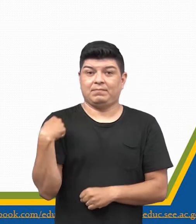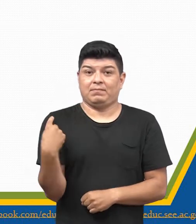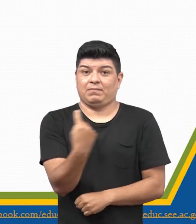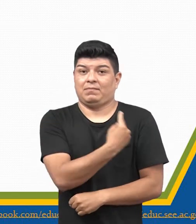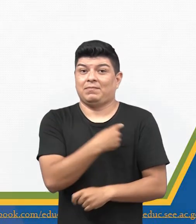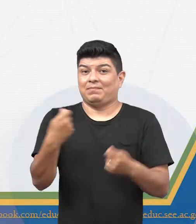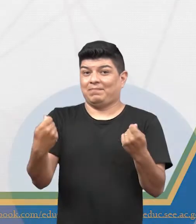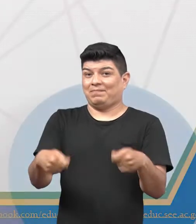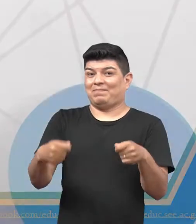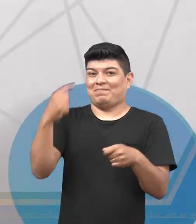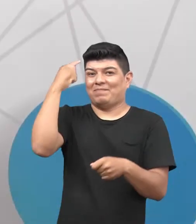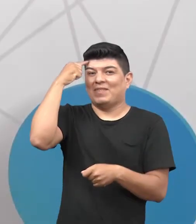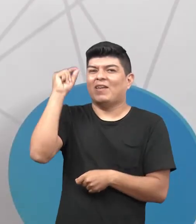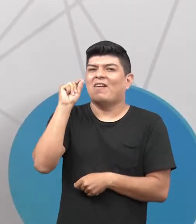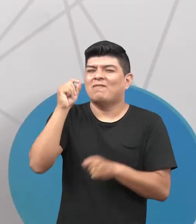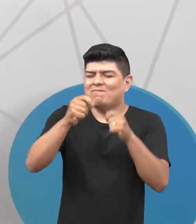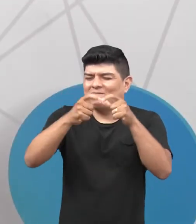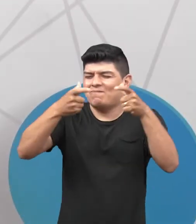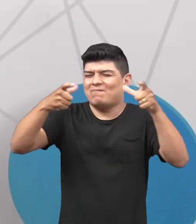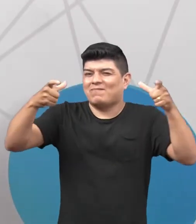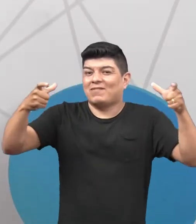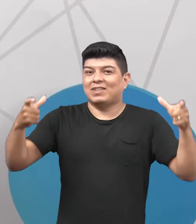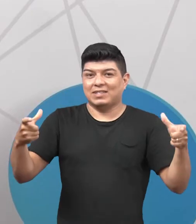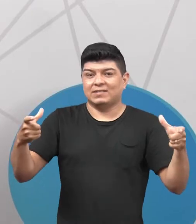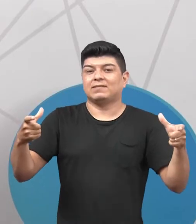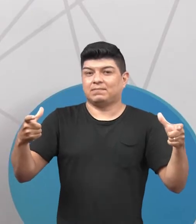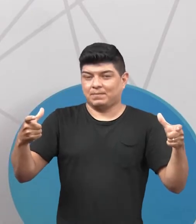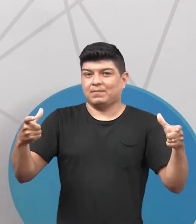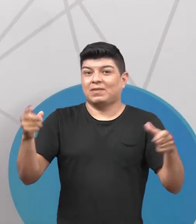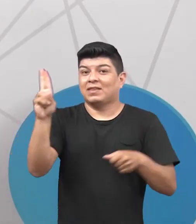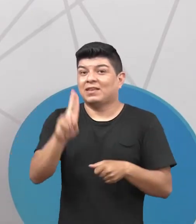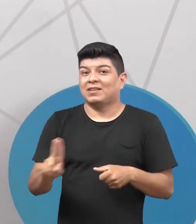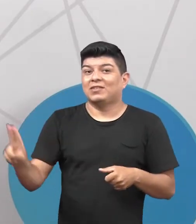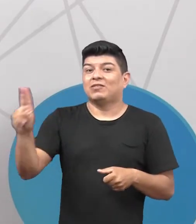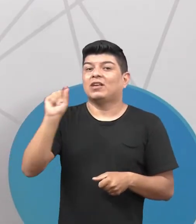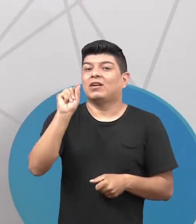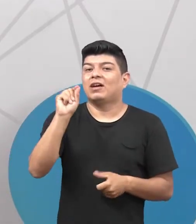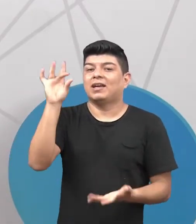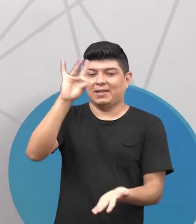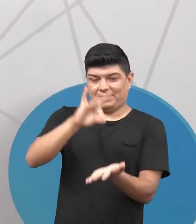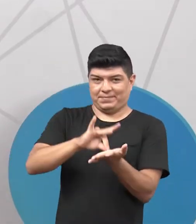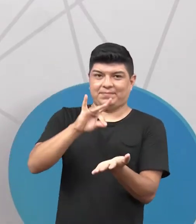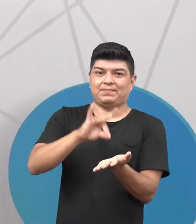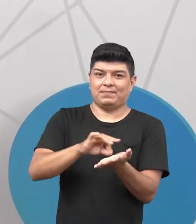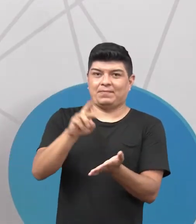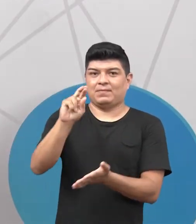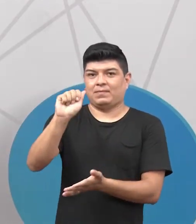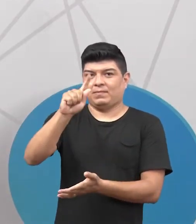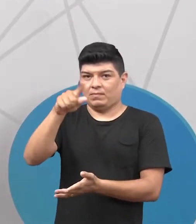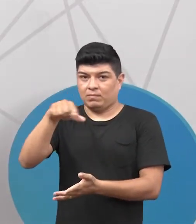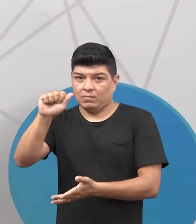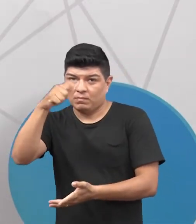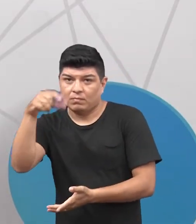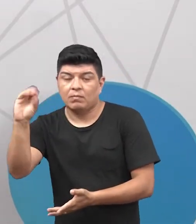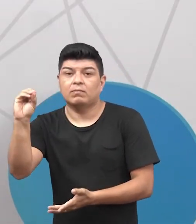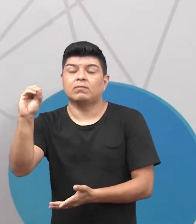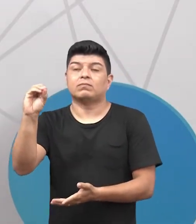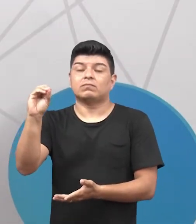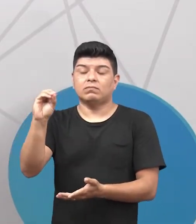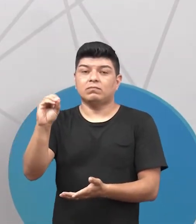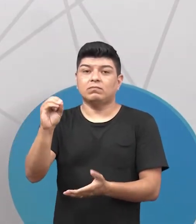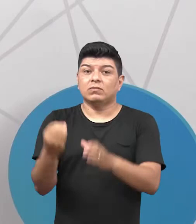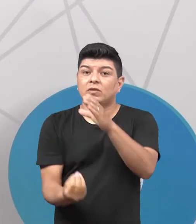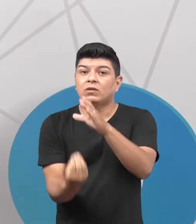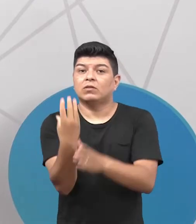nós devemos pensar grande. Pensar grande é usar a razão. Para gerar o quê? Conhecimento. E